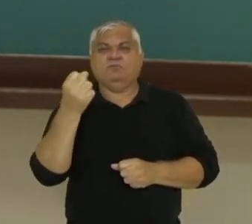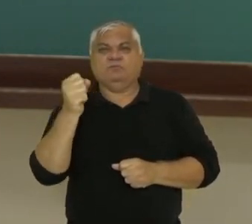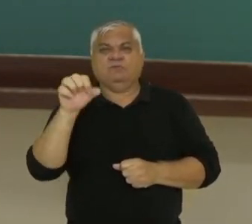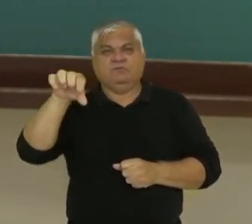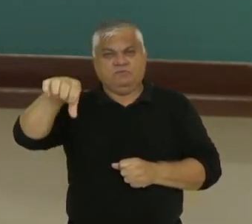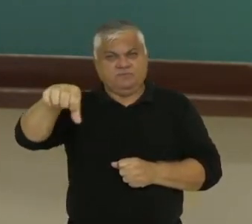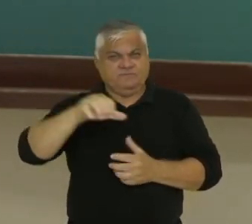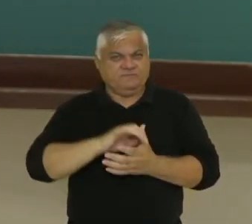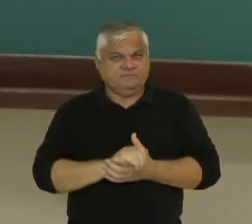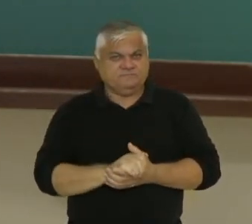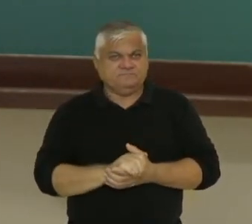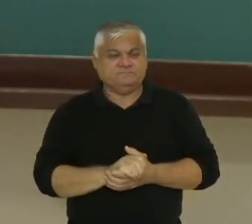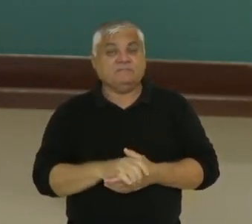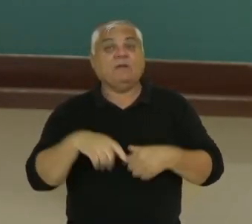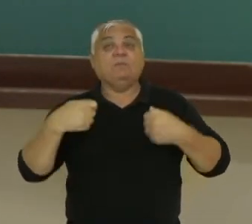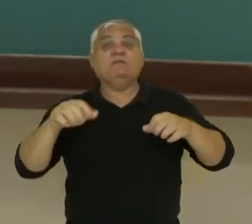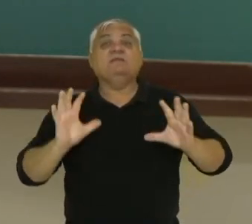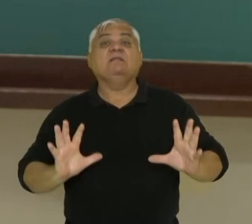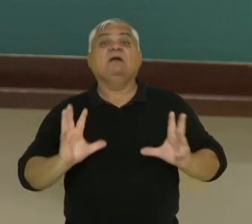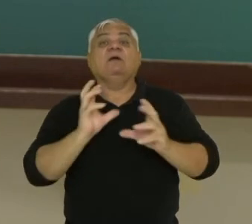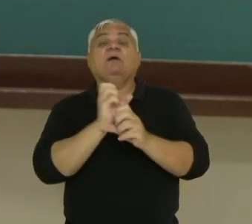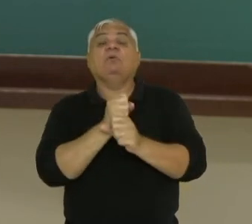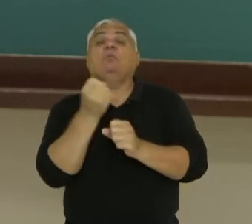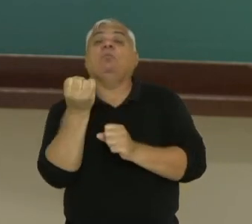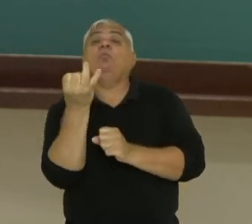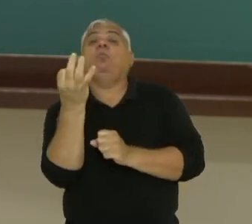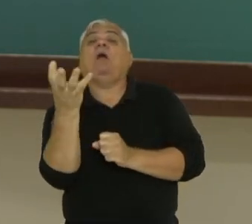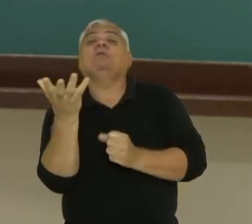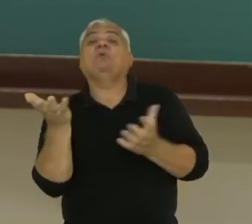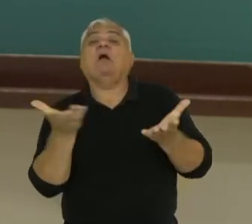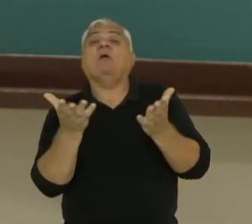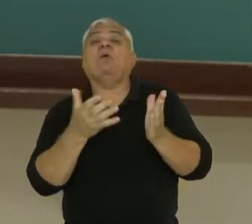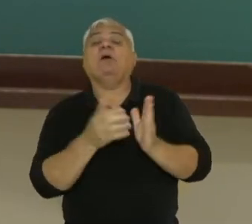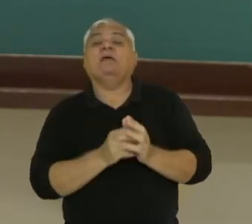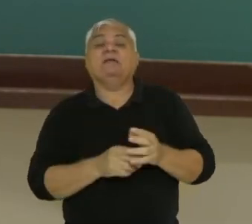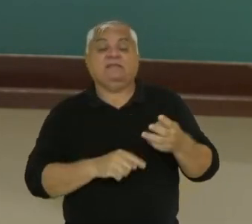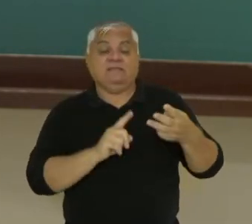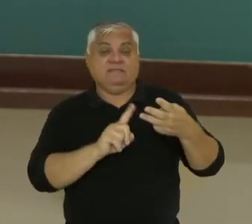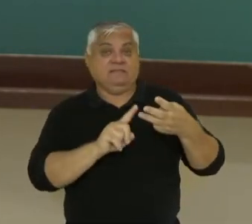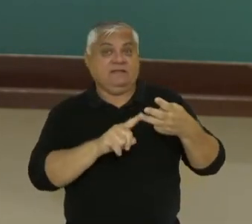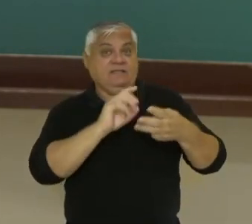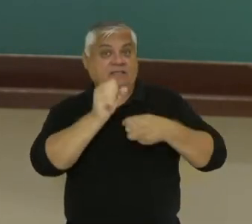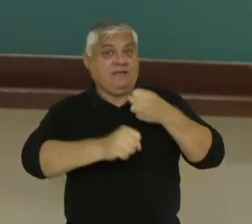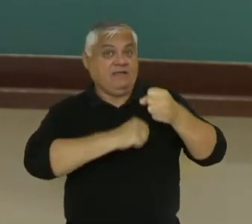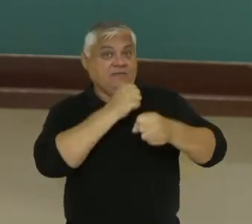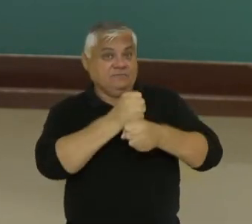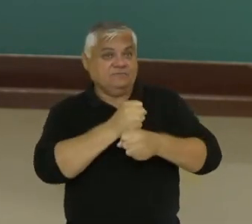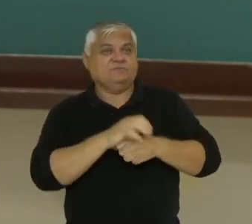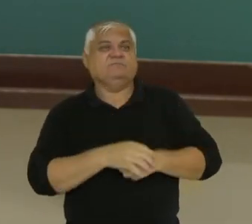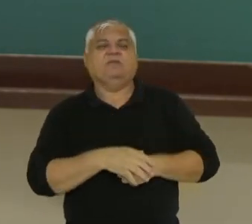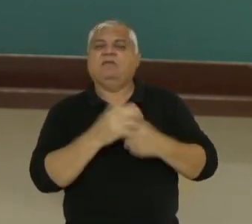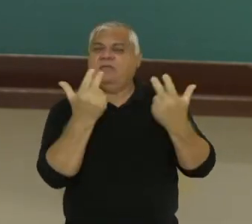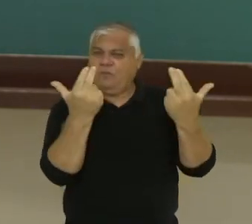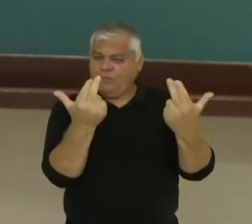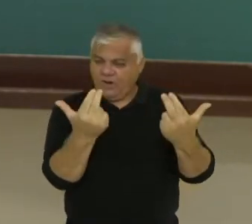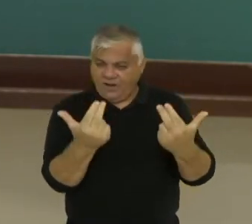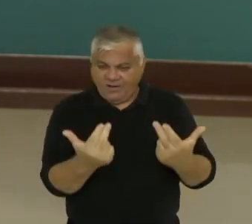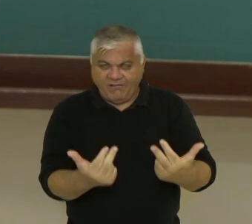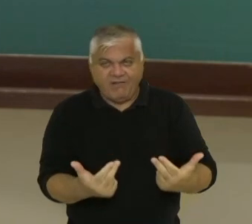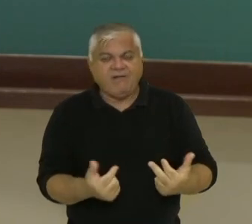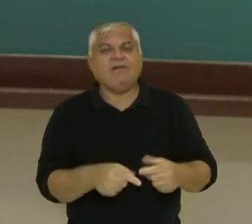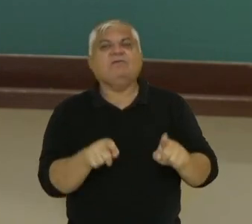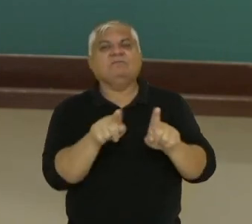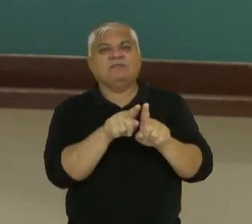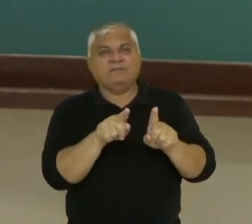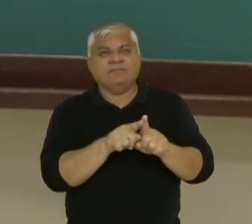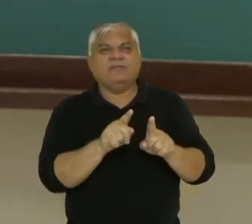1.924,89. Precisamos calcular qual é o rendimento agora no terceiro ano. Mesma ideia. O novo montante, pelo mesmo valor